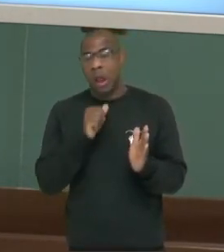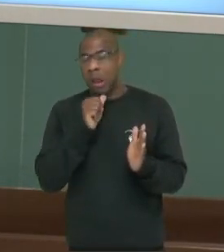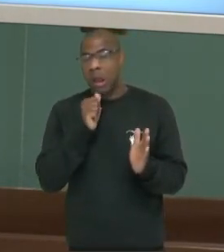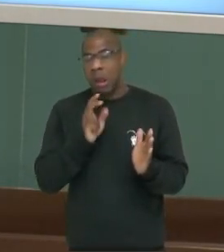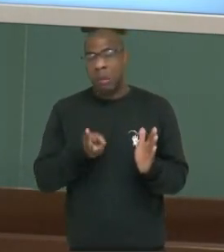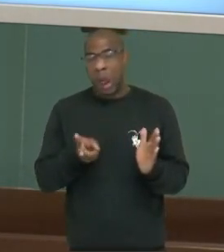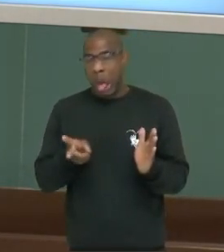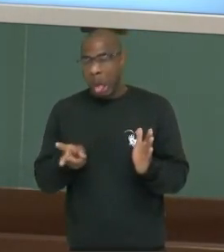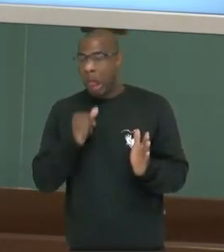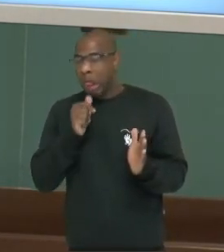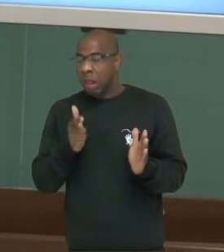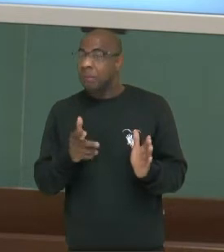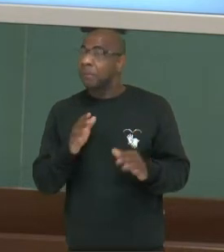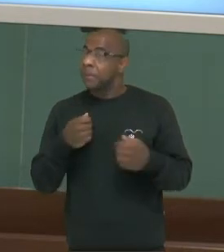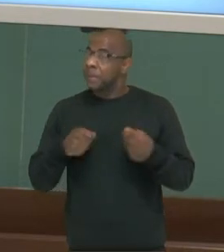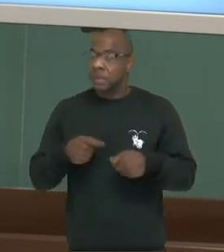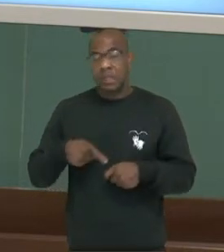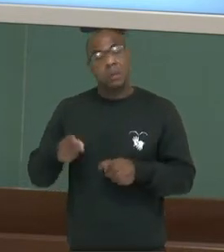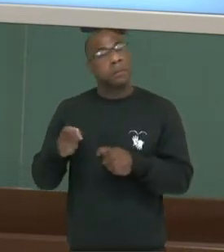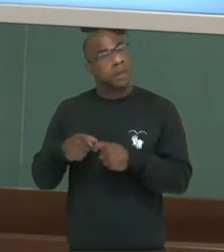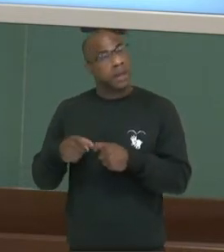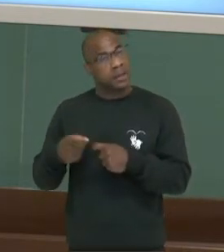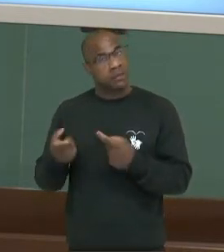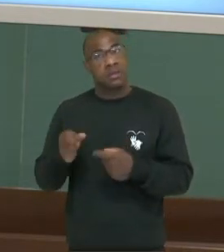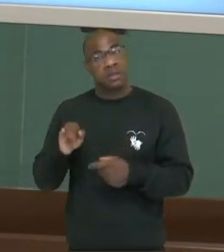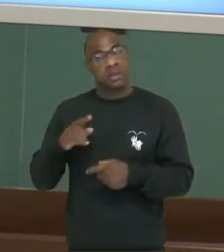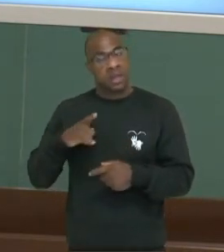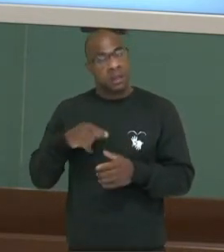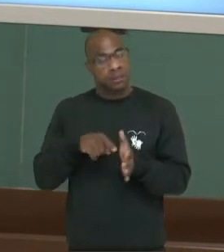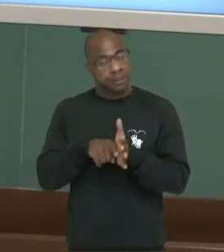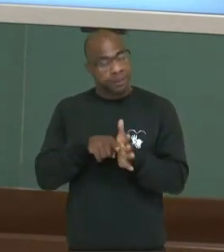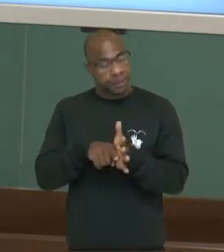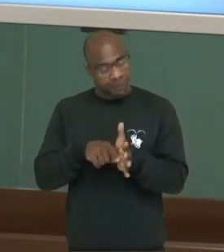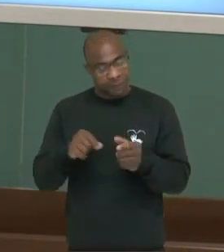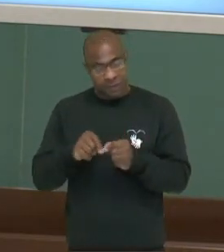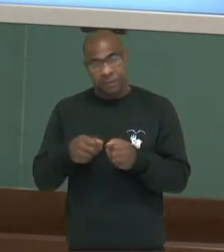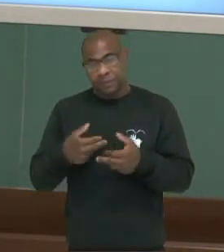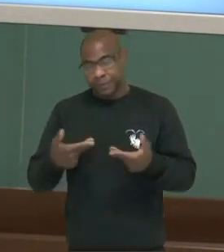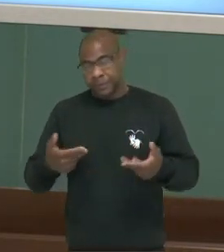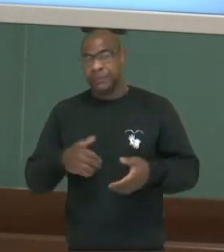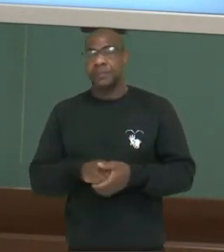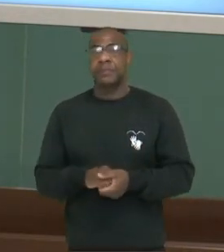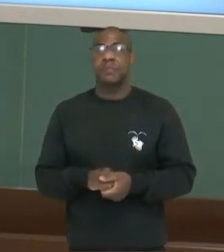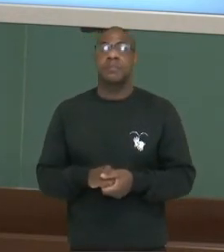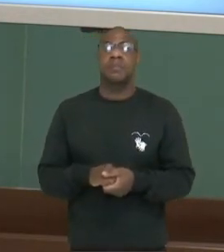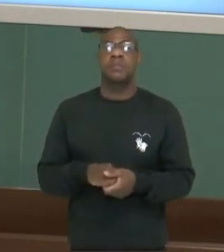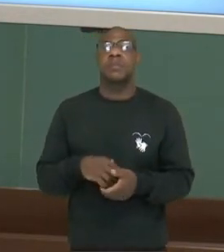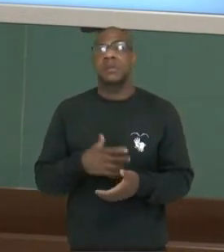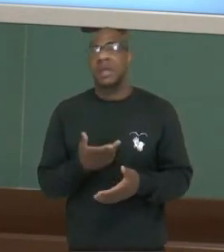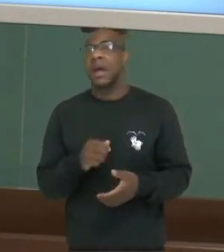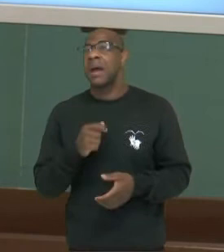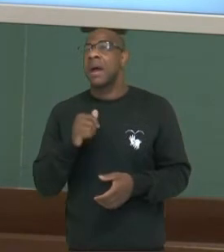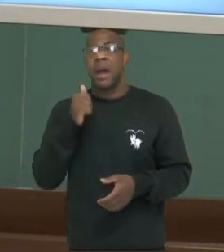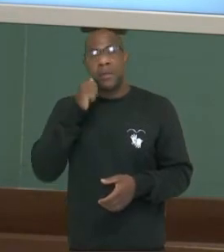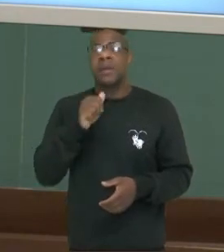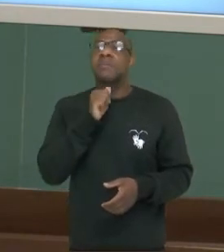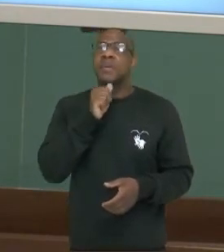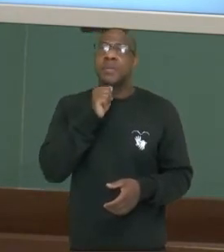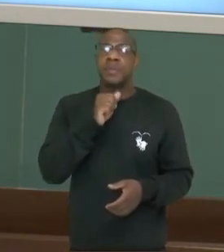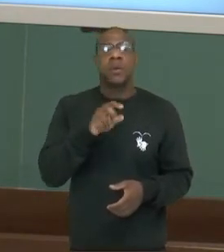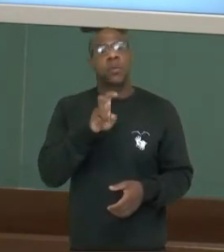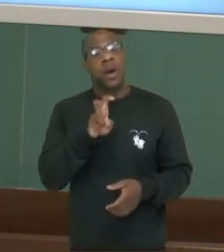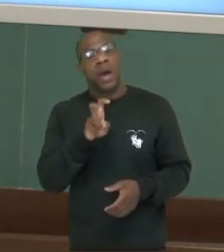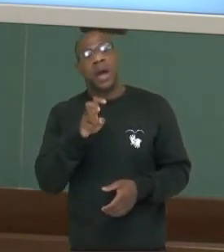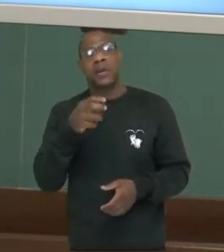seu corpo, né? Mas só quem vai poder falar é o médico. Então, a mulher menstrua 4, 5 dias, né? Até 7